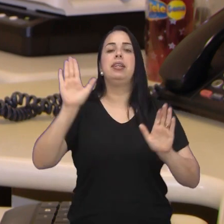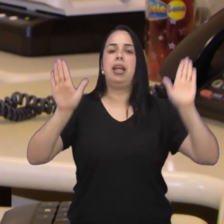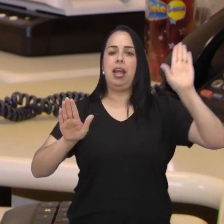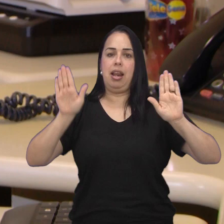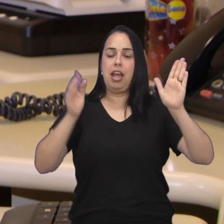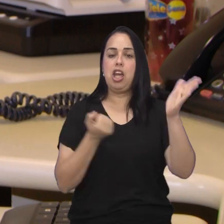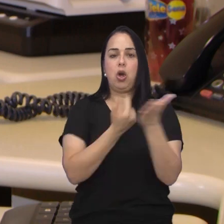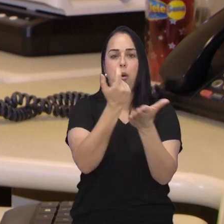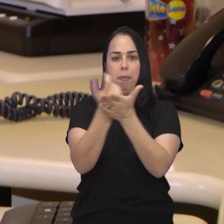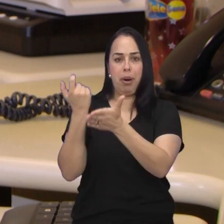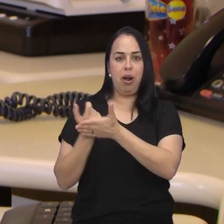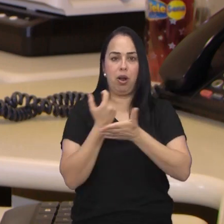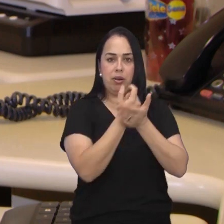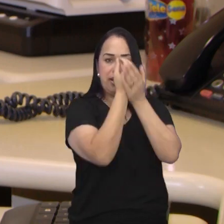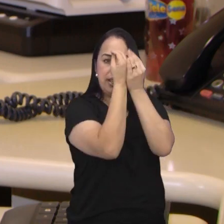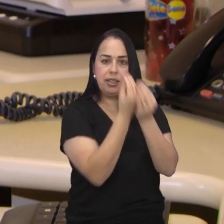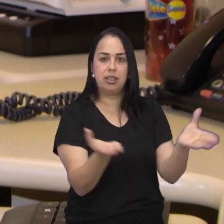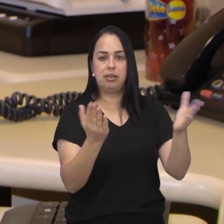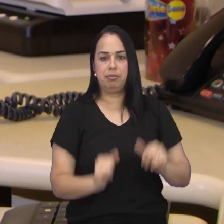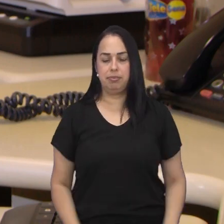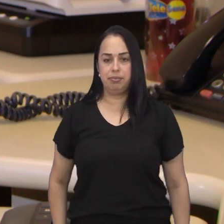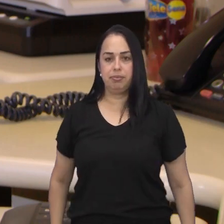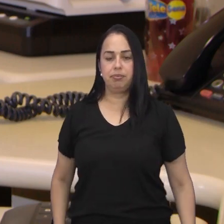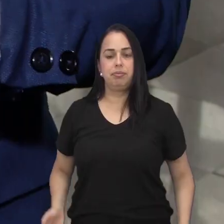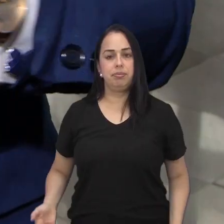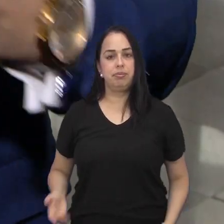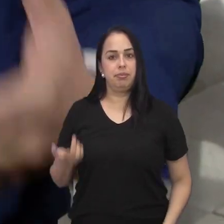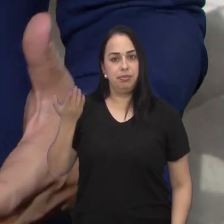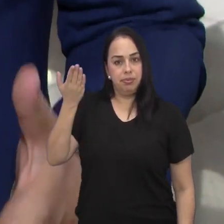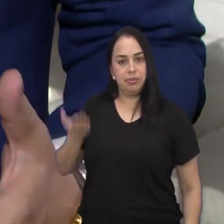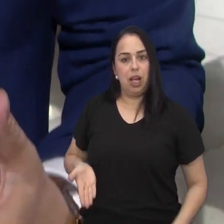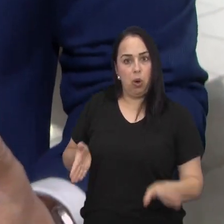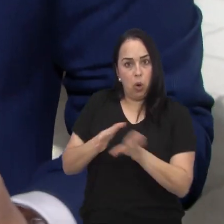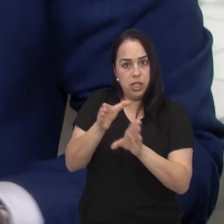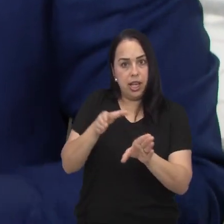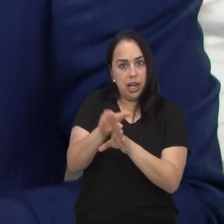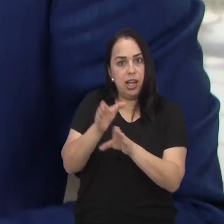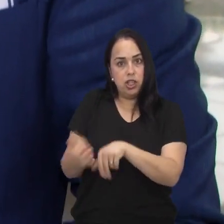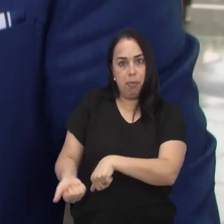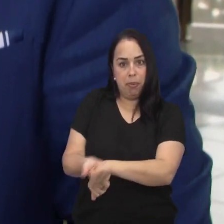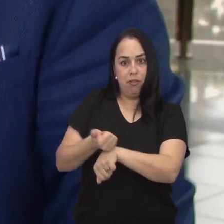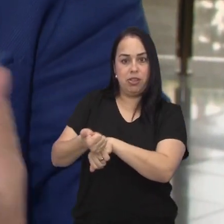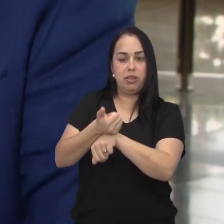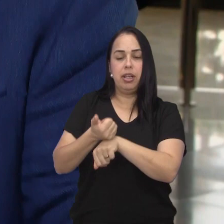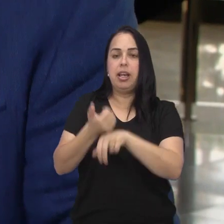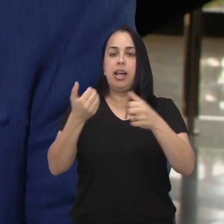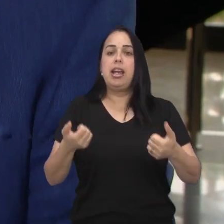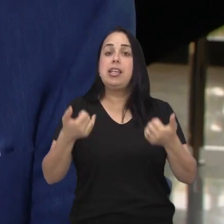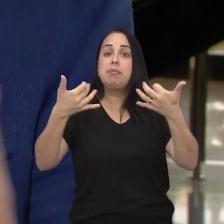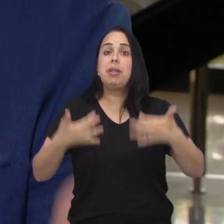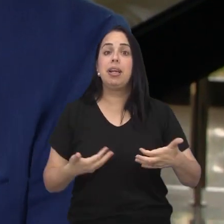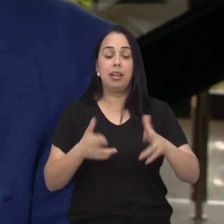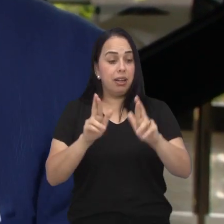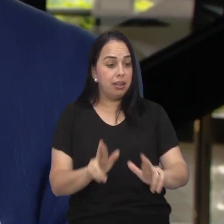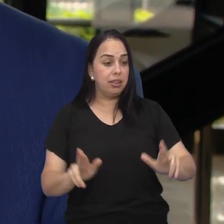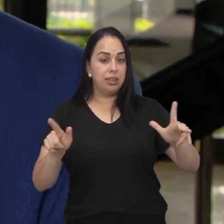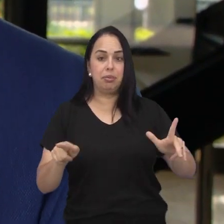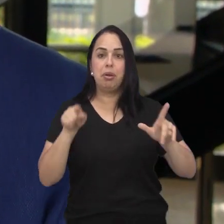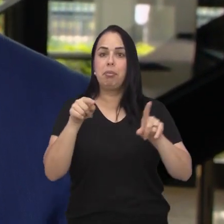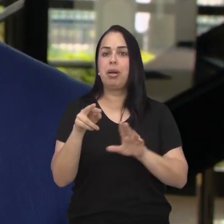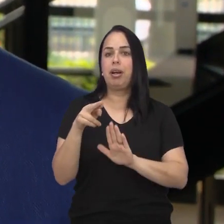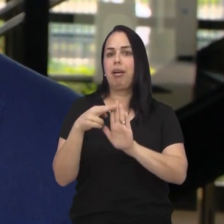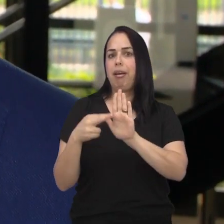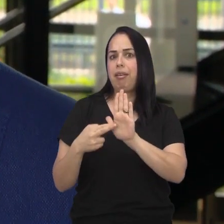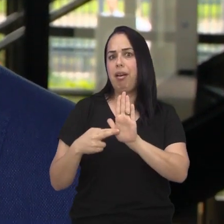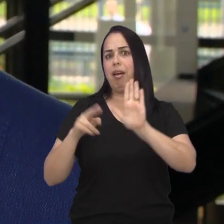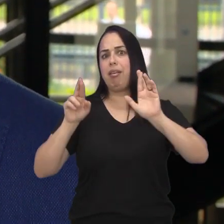a licitação e compra todo o material para toda a rede de atendimento. O mentor de carreiras Lincoln Augusto explica que essa diferença é justificada